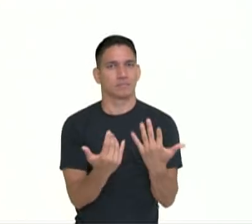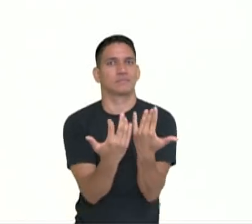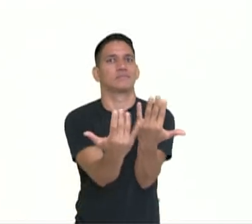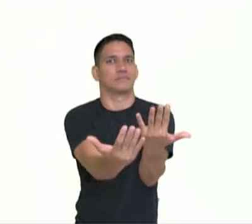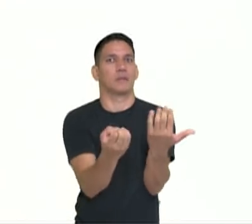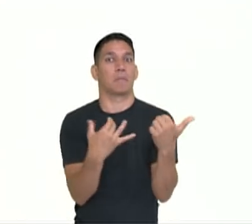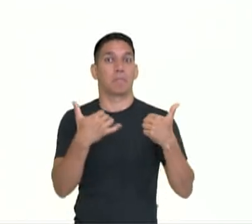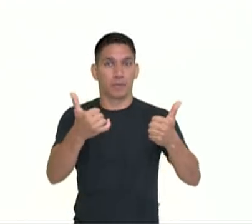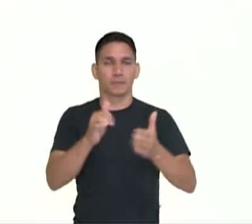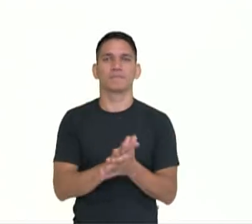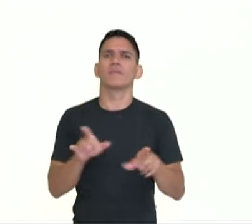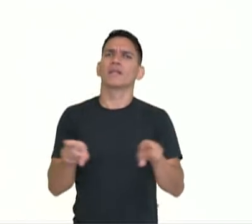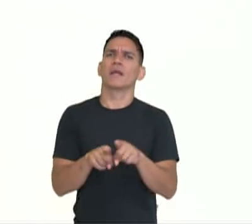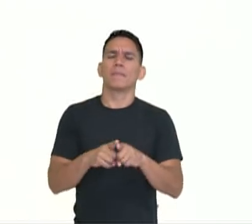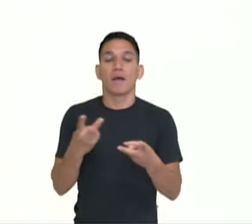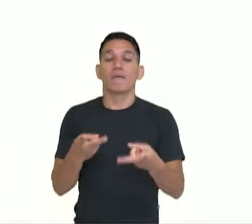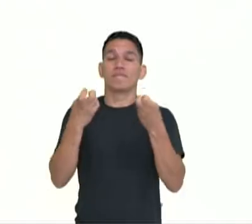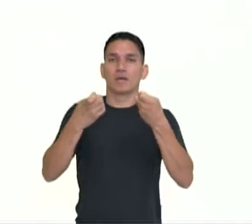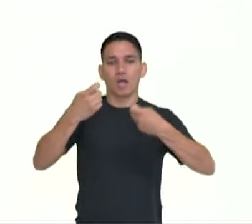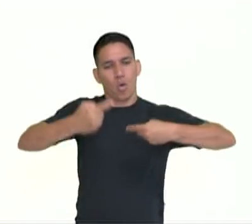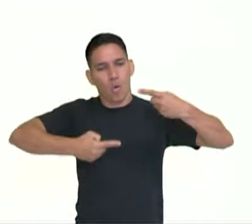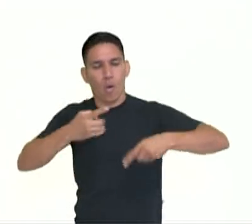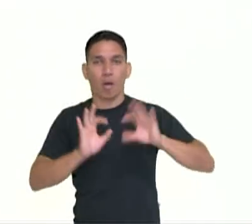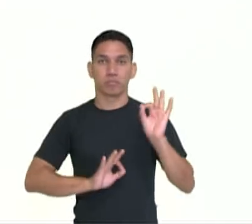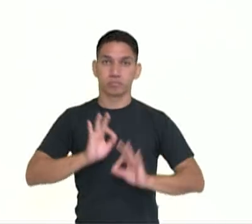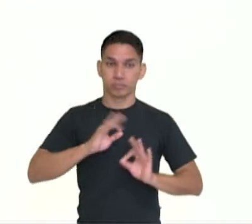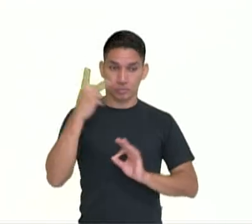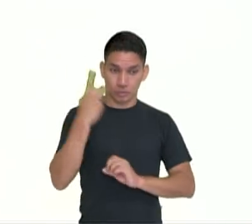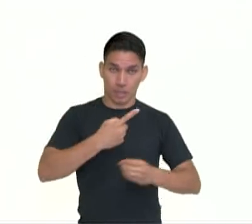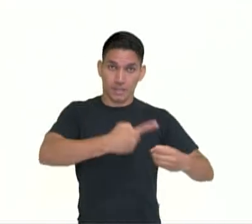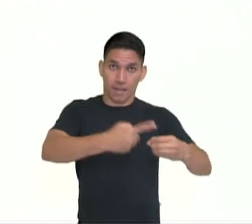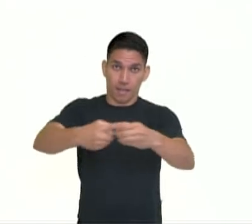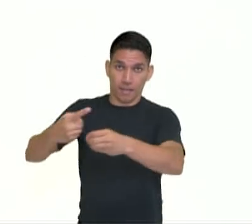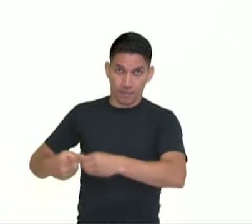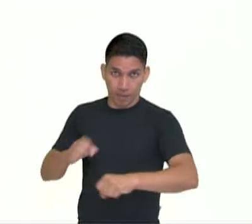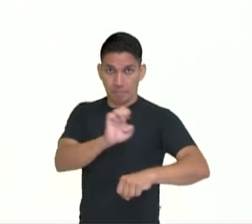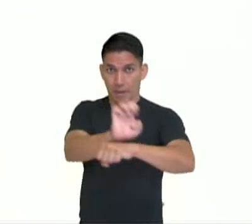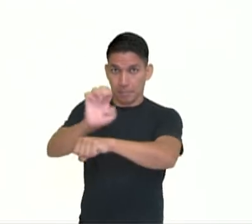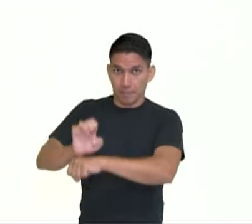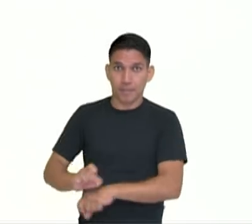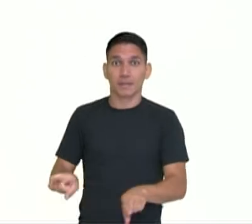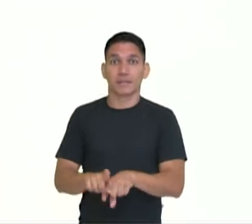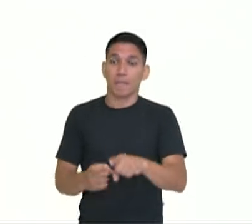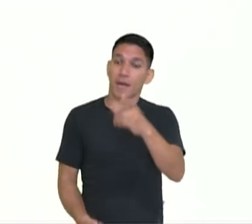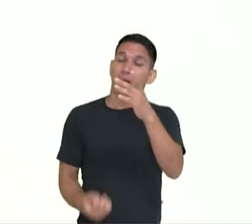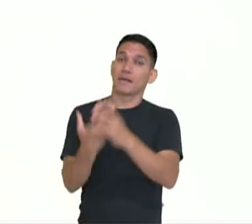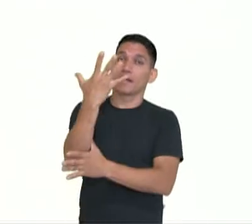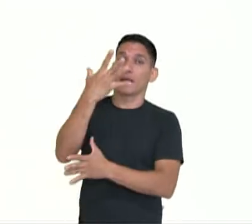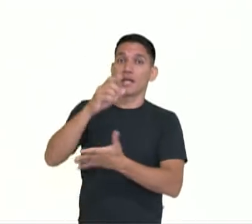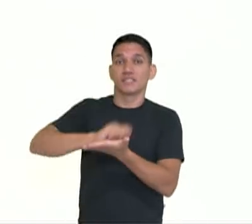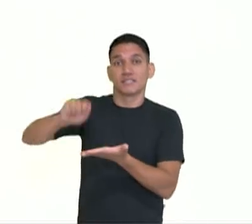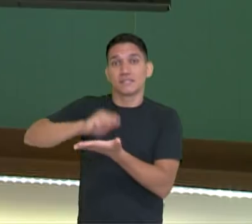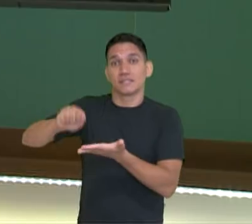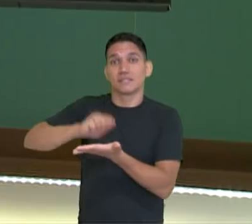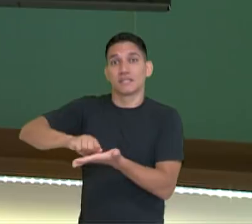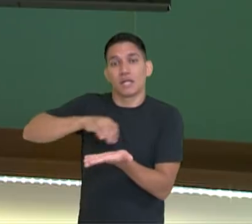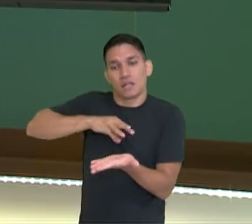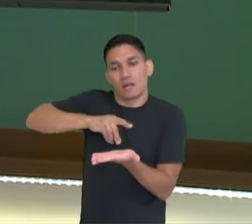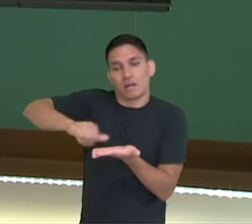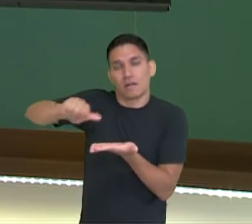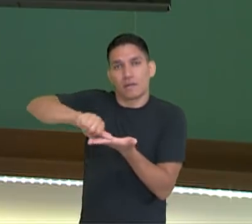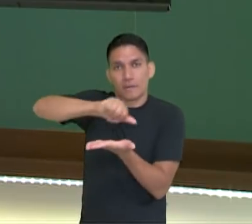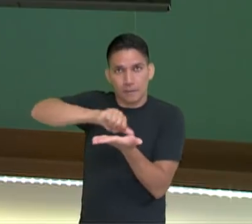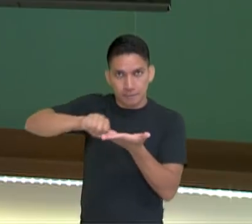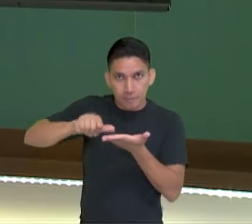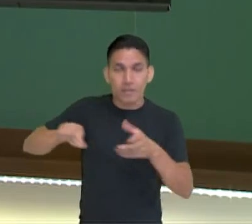a organização política em cidades-estado, a criação da escrita cuneiforme, assim como vimos a